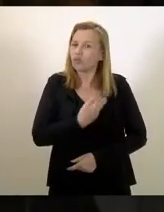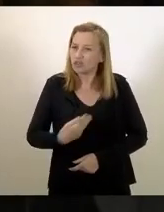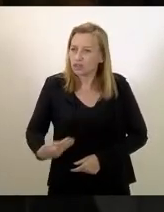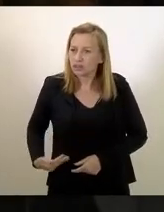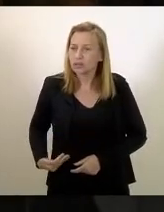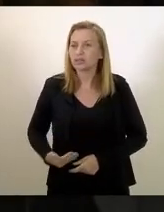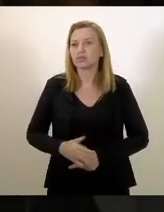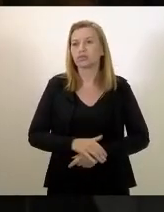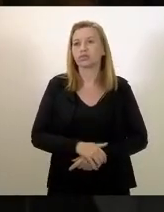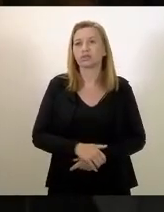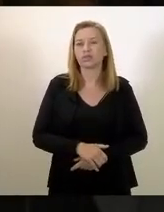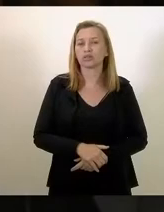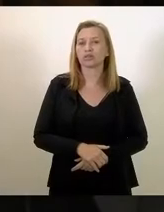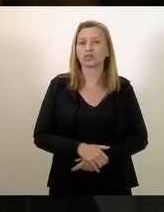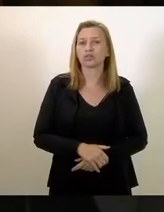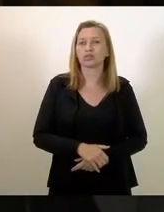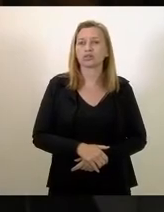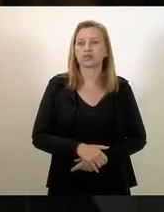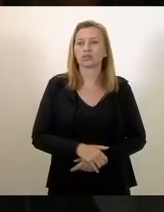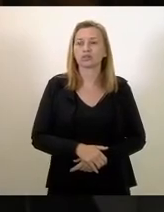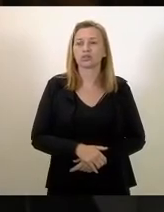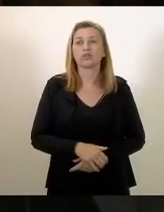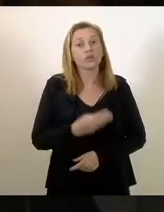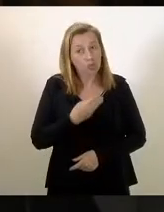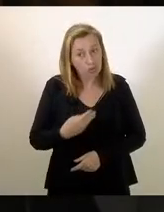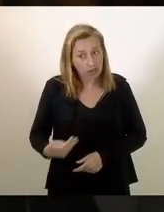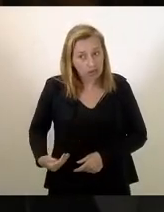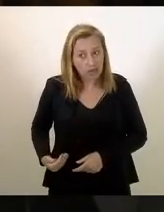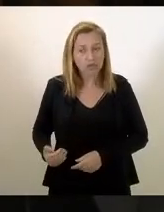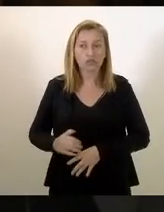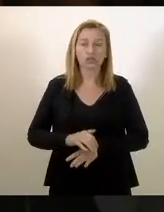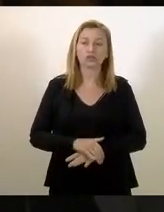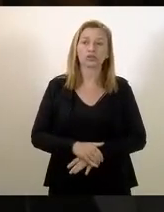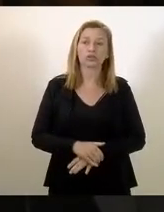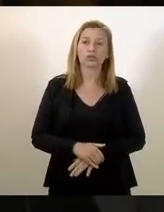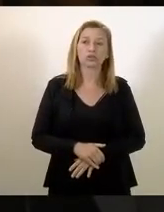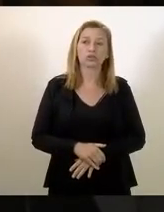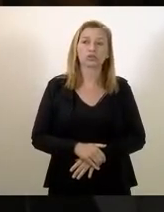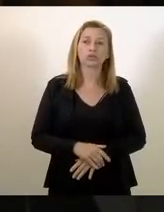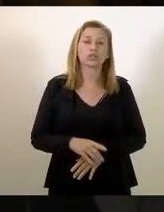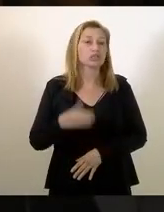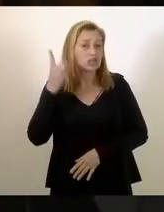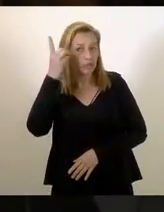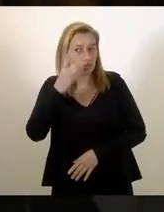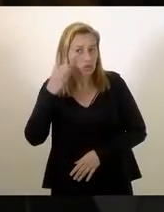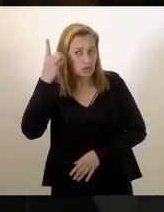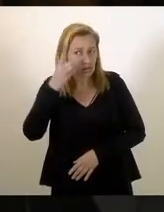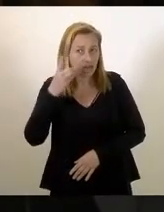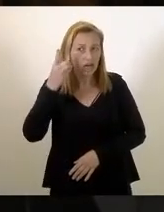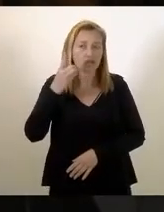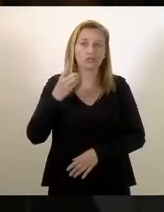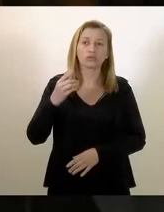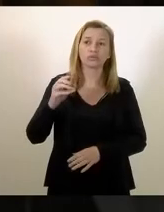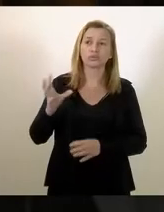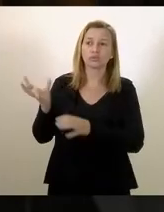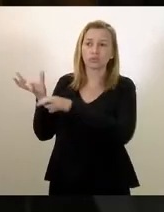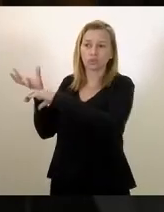governados mas principalmente governantes os parlamentos o congresso nacional